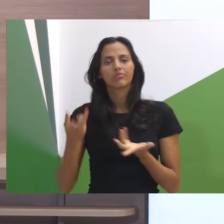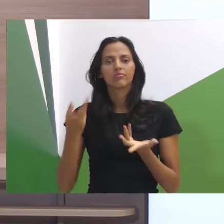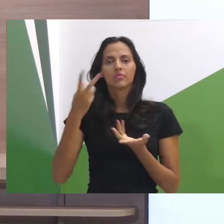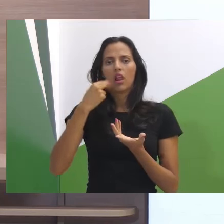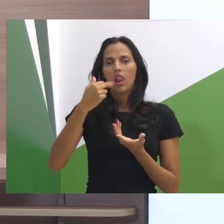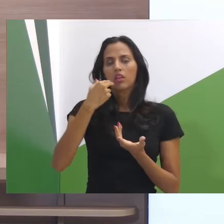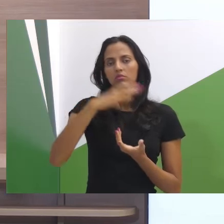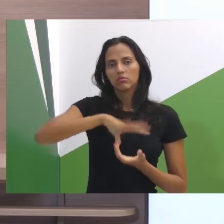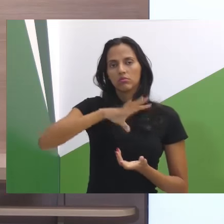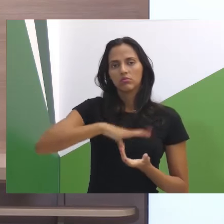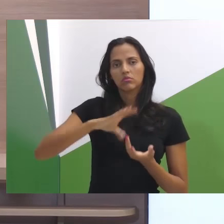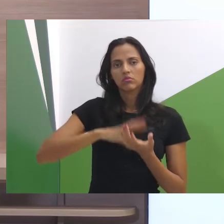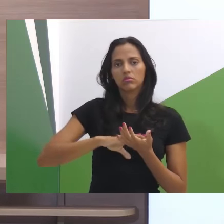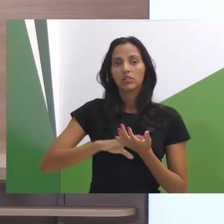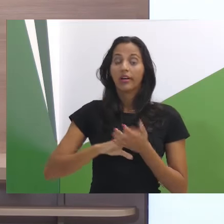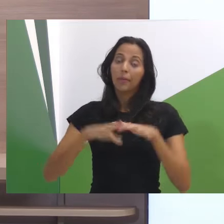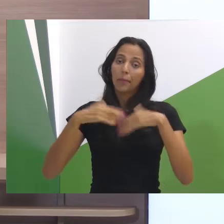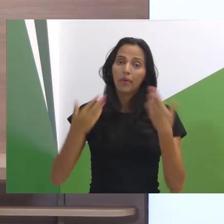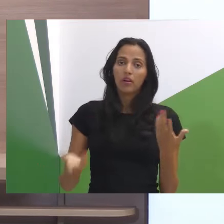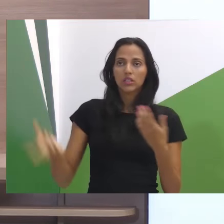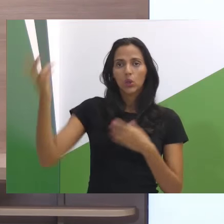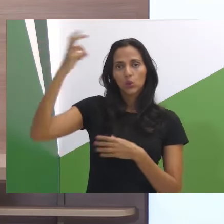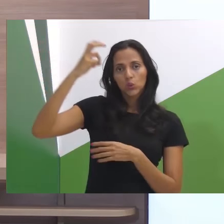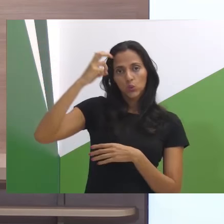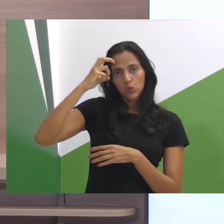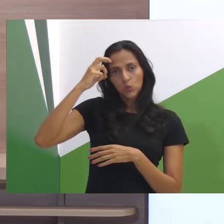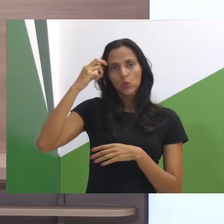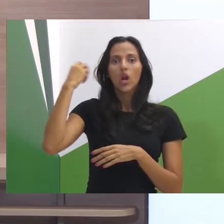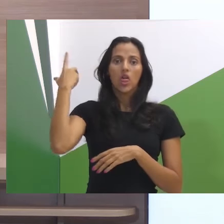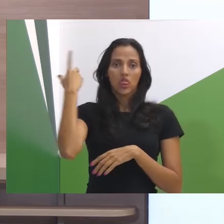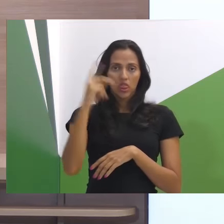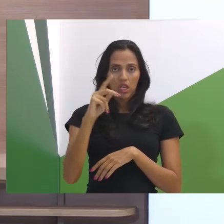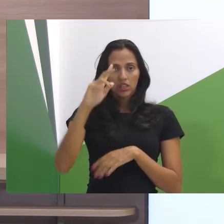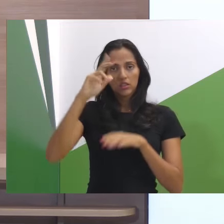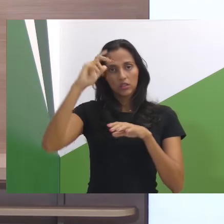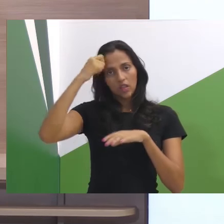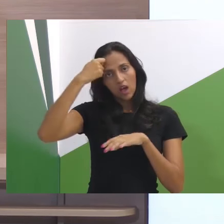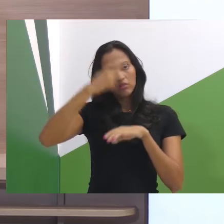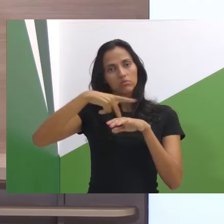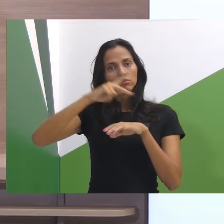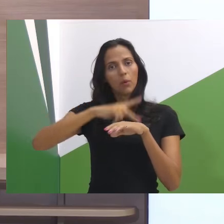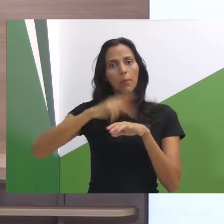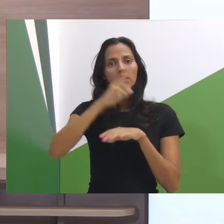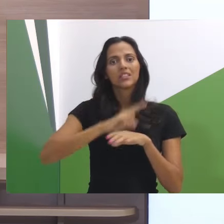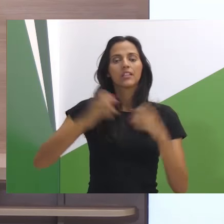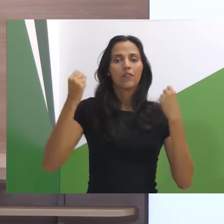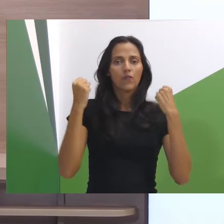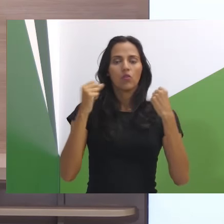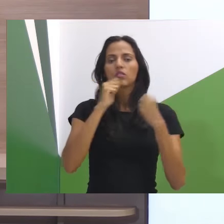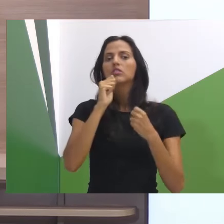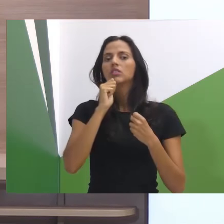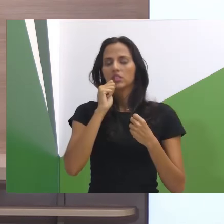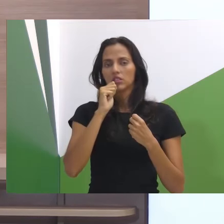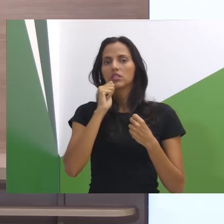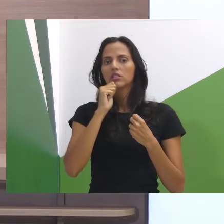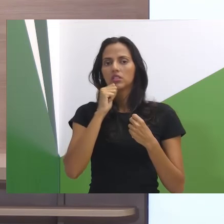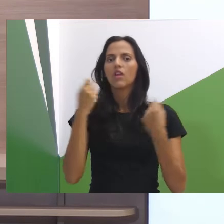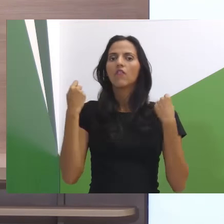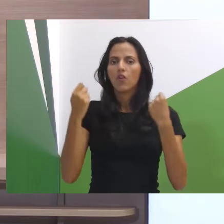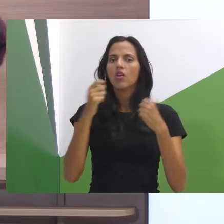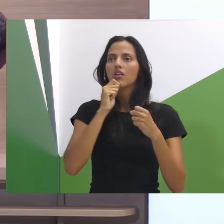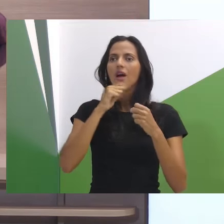Não deixaram a cultura africana se espalhar. É por isso que hoje a cultura africana é muito forte na nossa